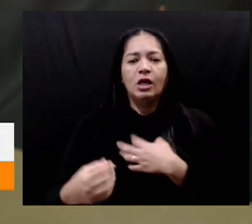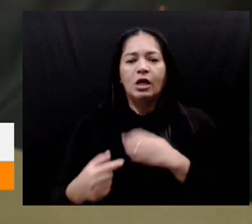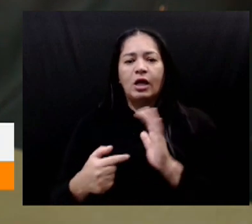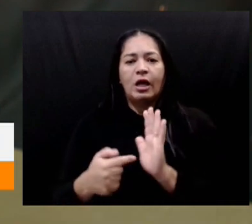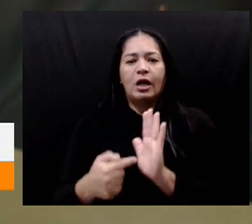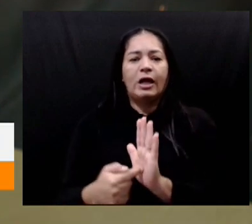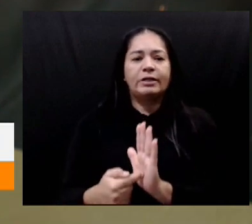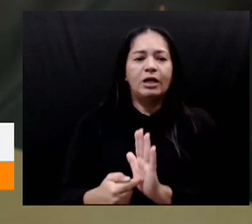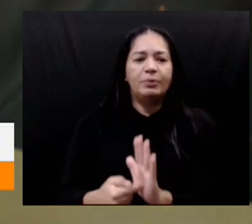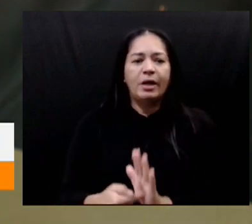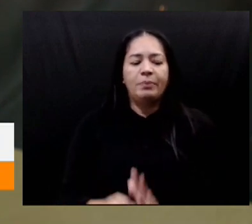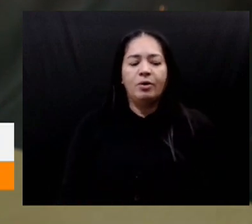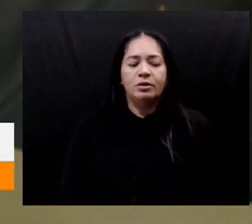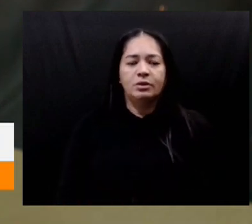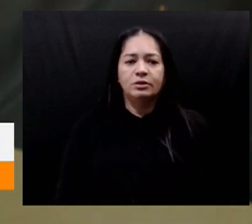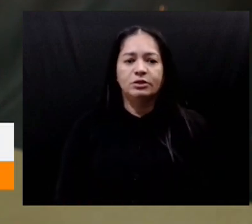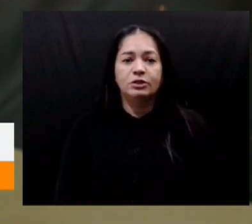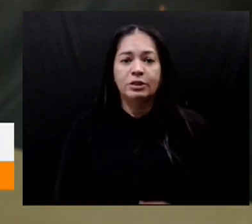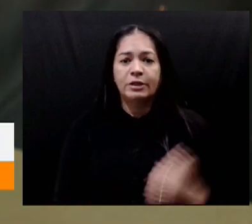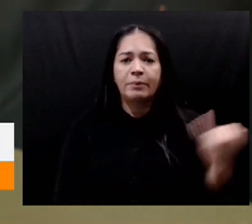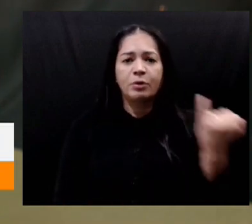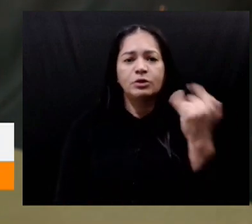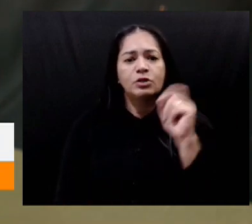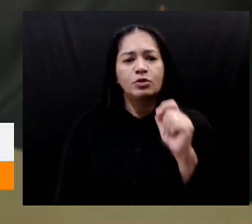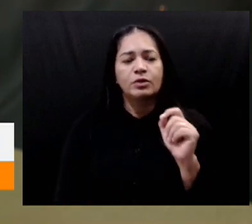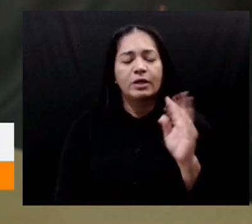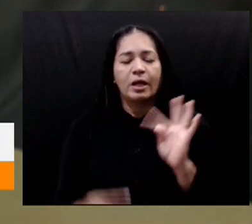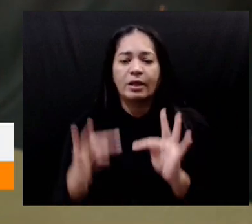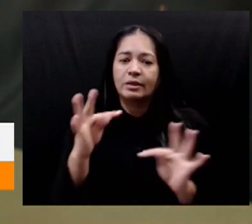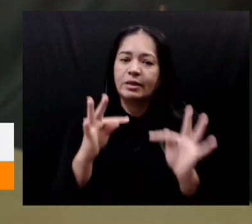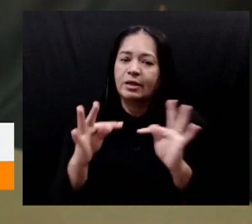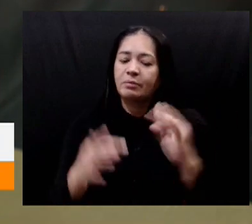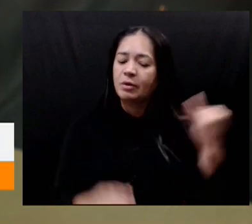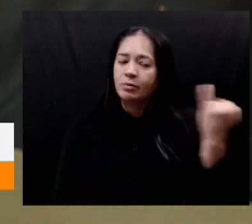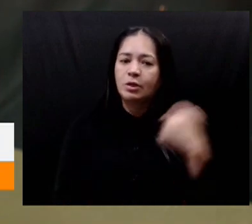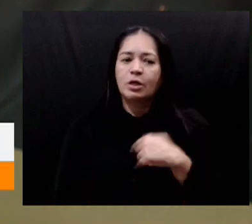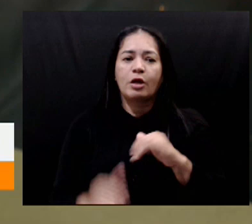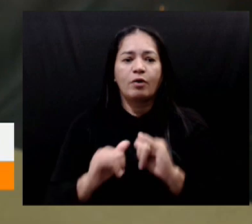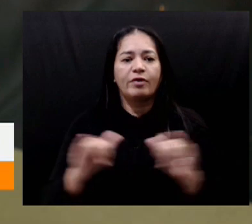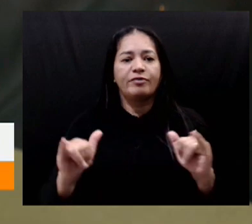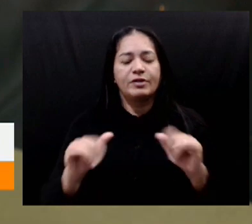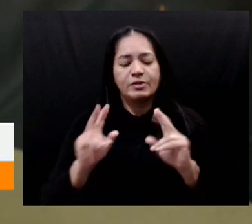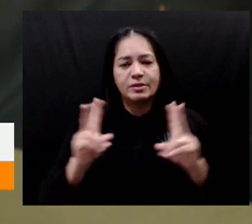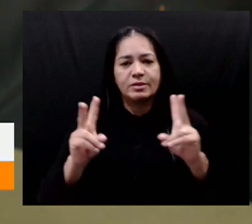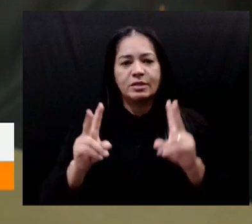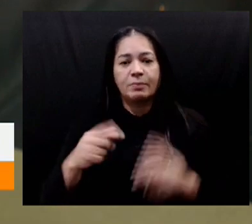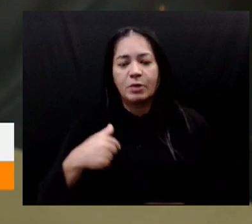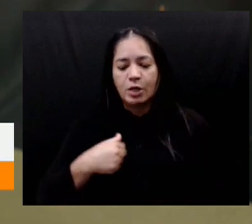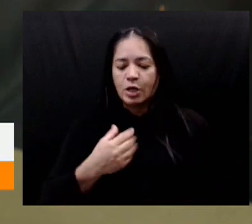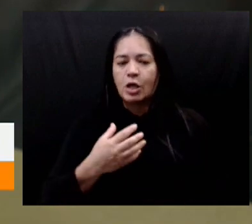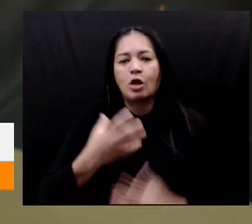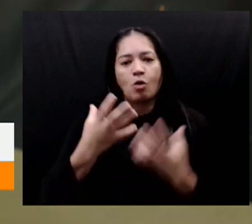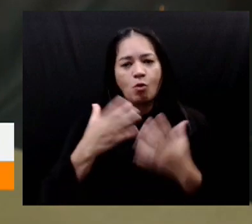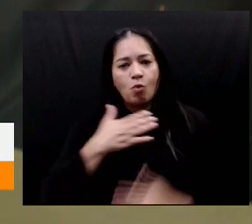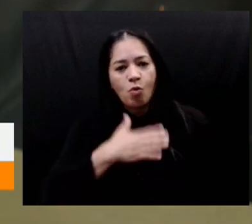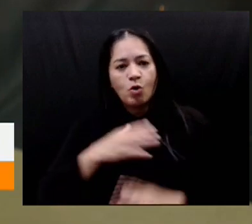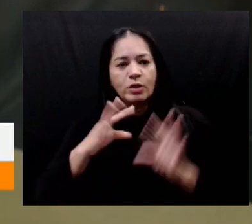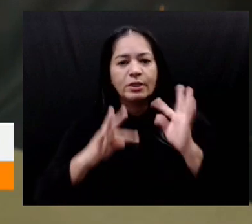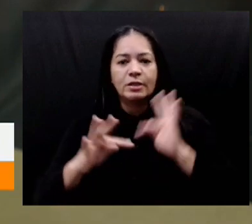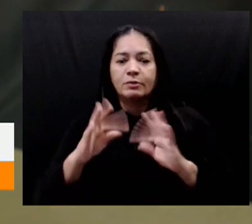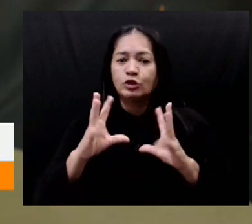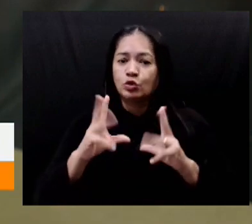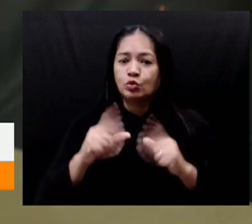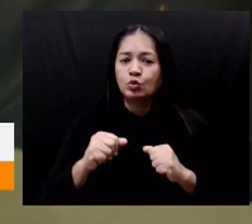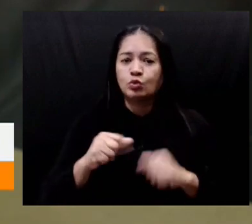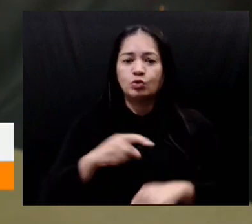fracasso e a importância da terapia. Eu digo sempre que eu sou a favor da terapia em todos os momentos da vida,